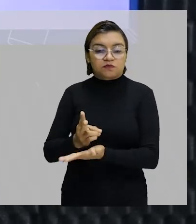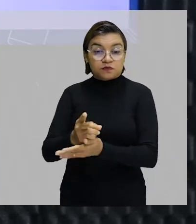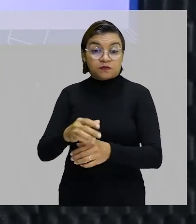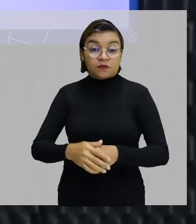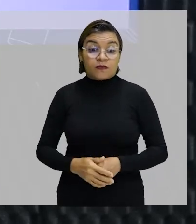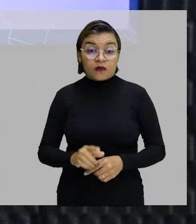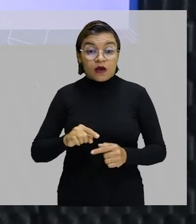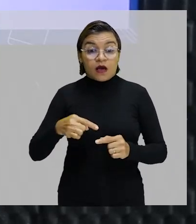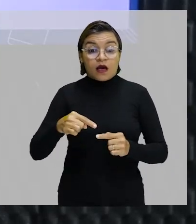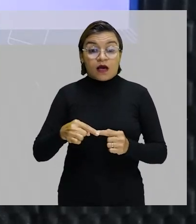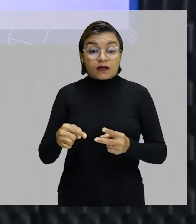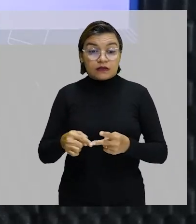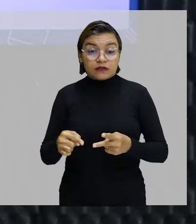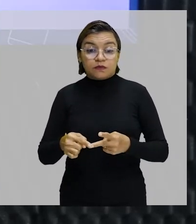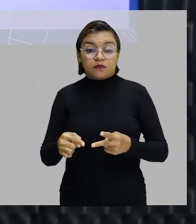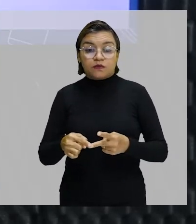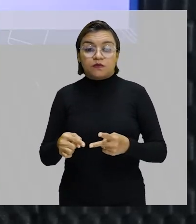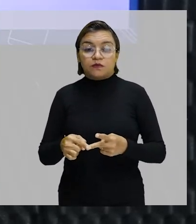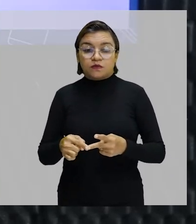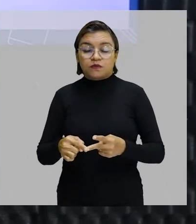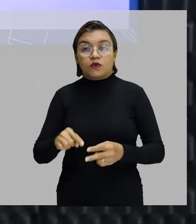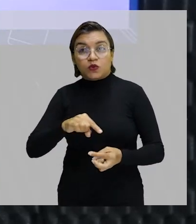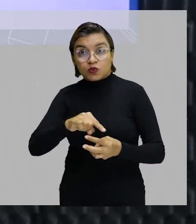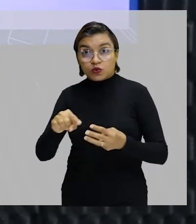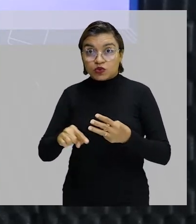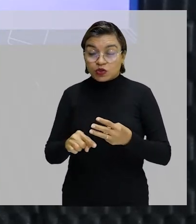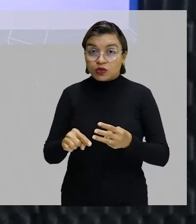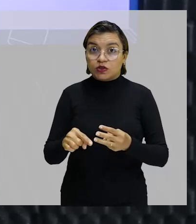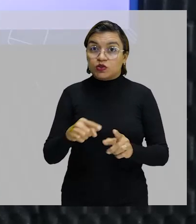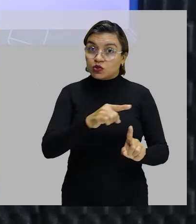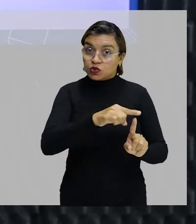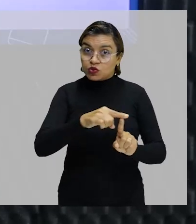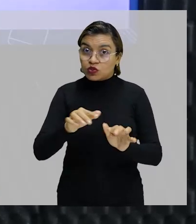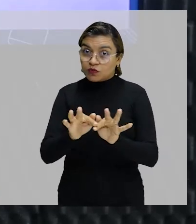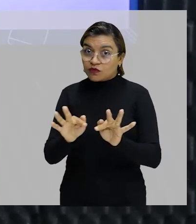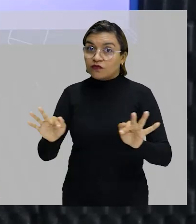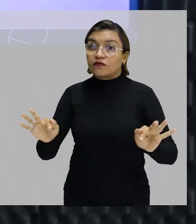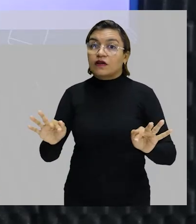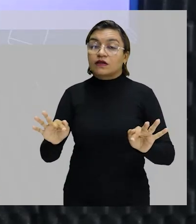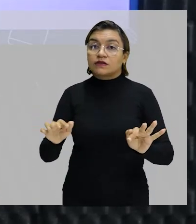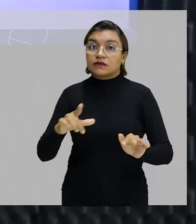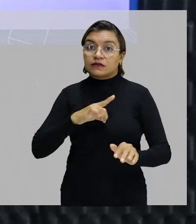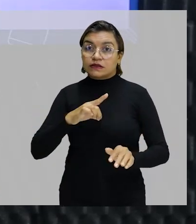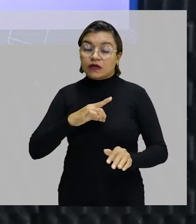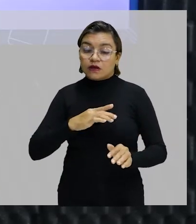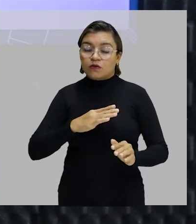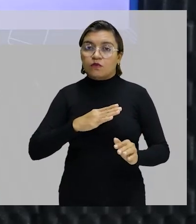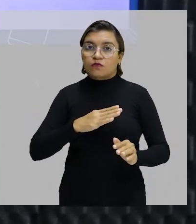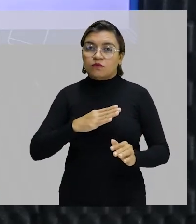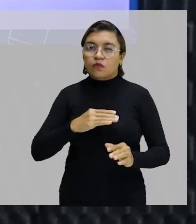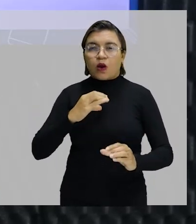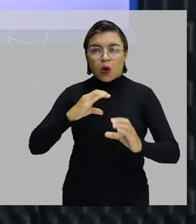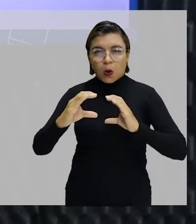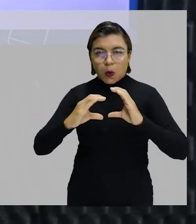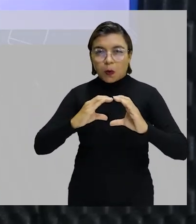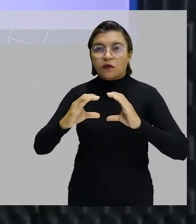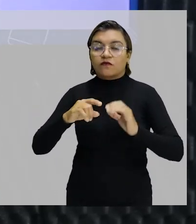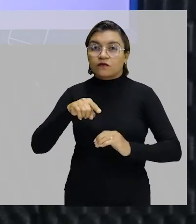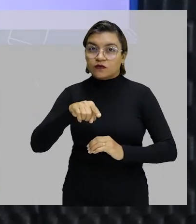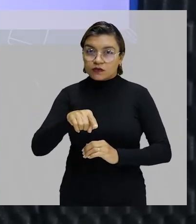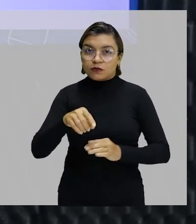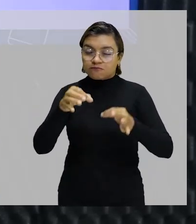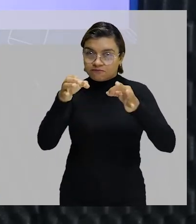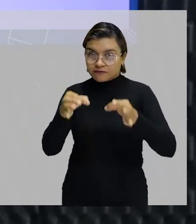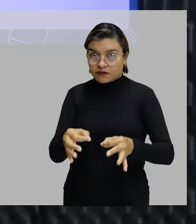Depois nós vamos especificamente para os 3 tipos de frase, partindo do processo de comunicação, que você